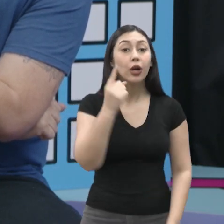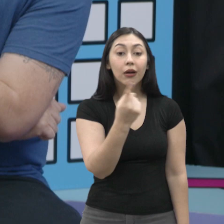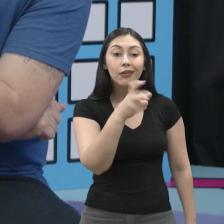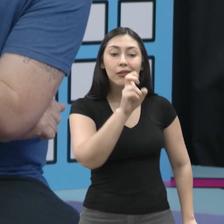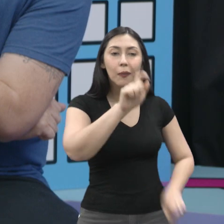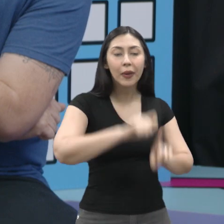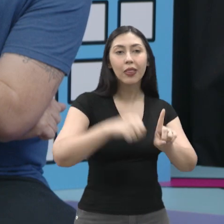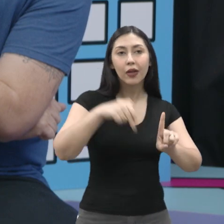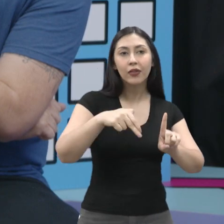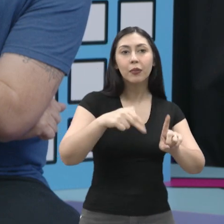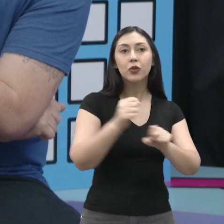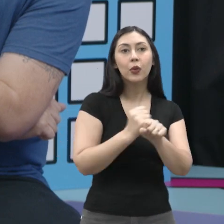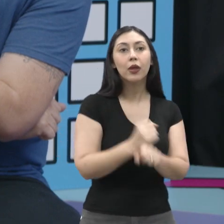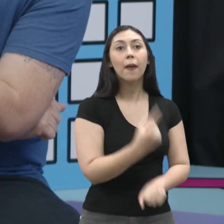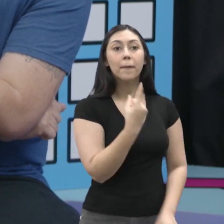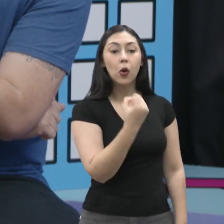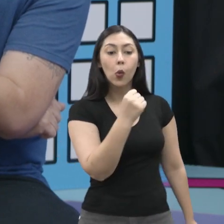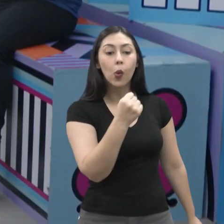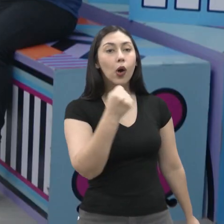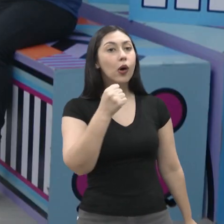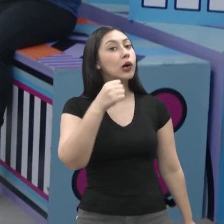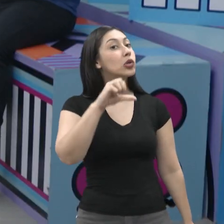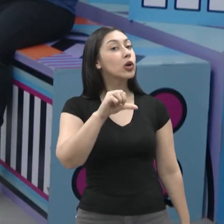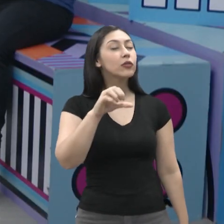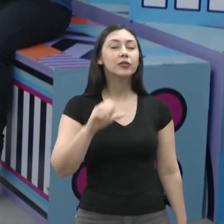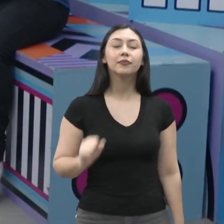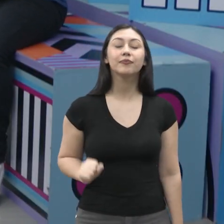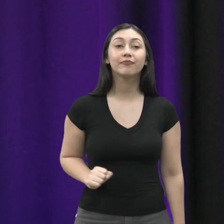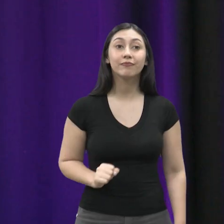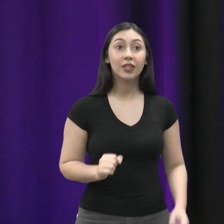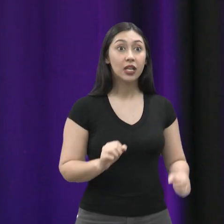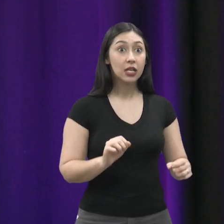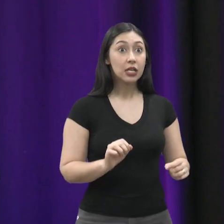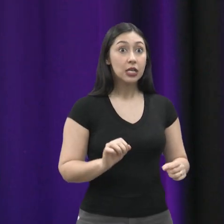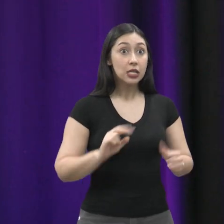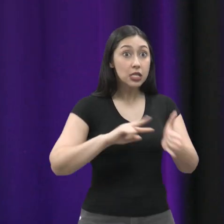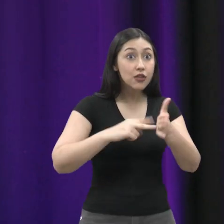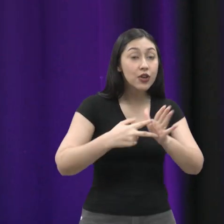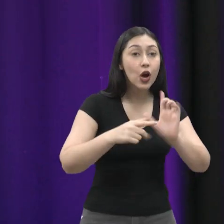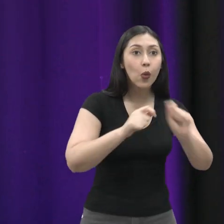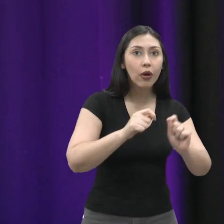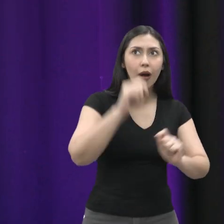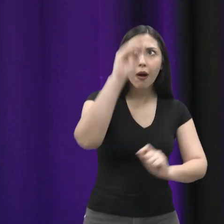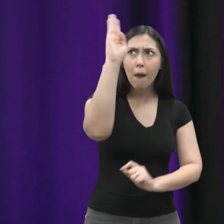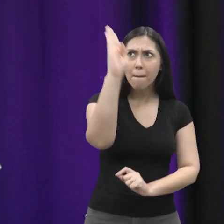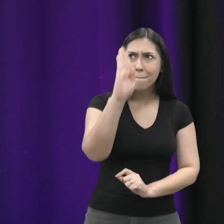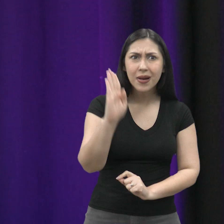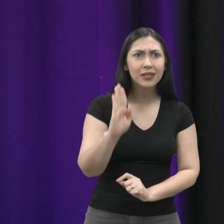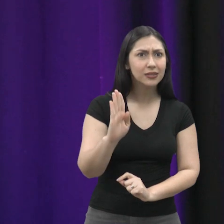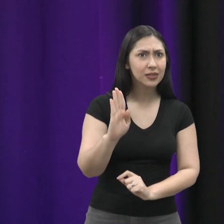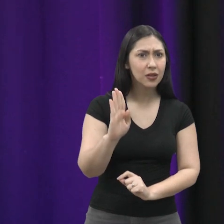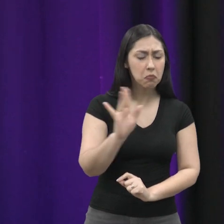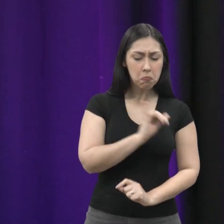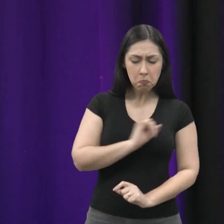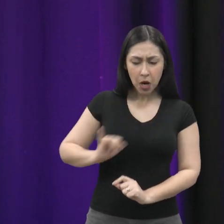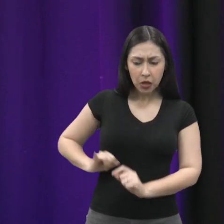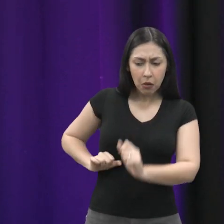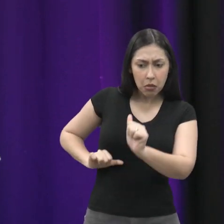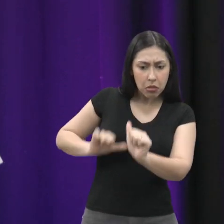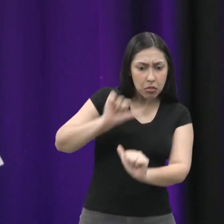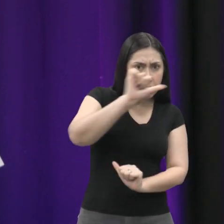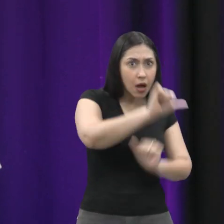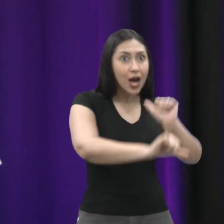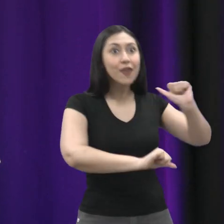de 1889, o que rolou? A transformação do Brasil no que nós somos, numa